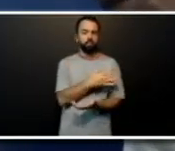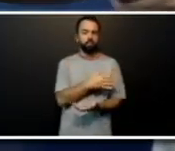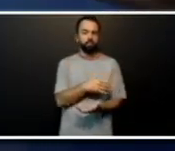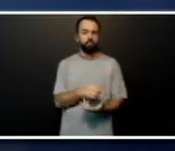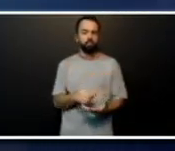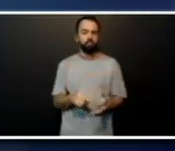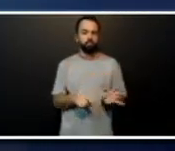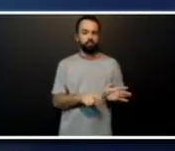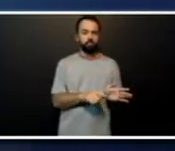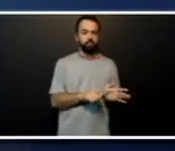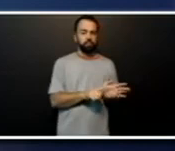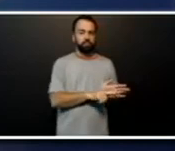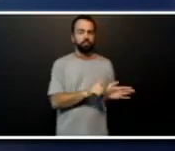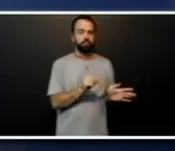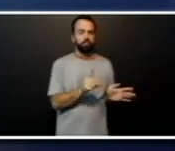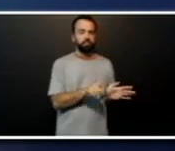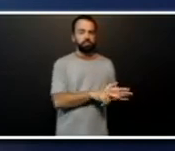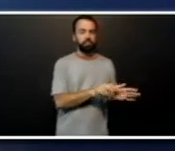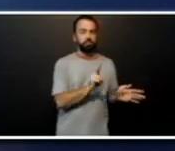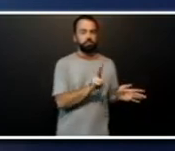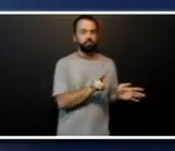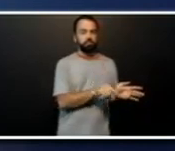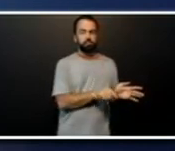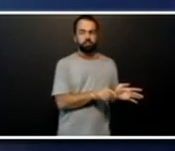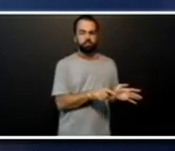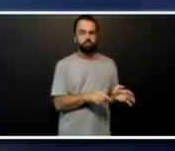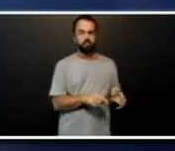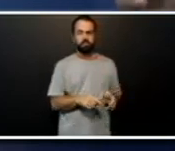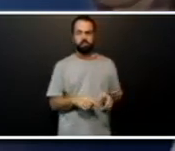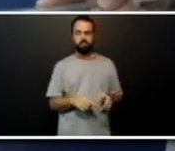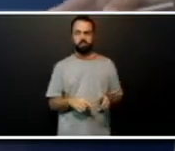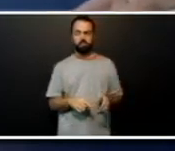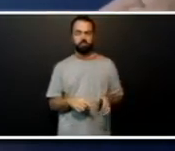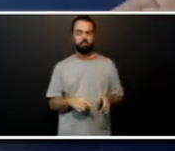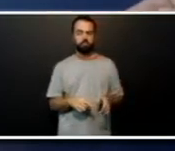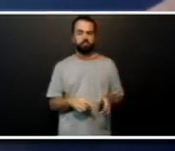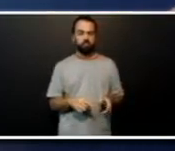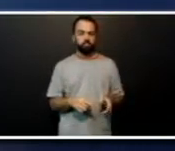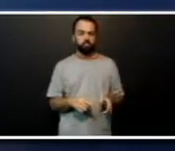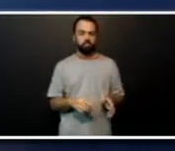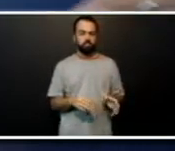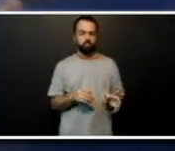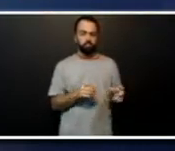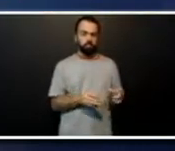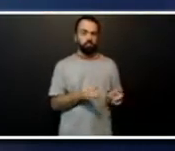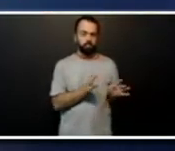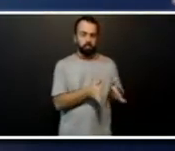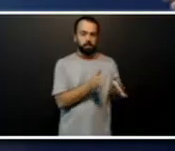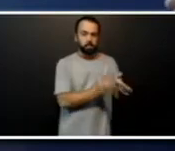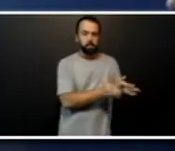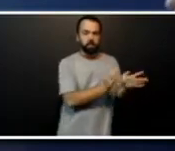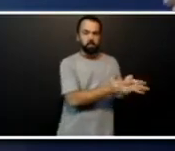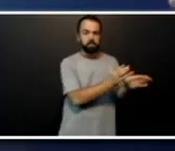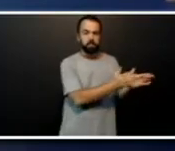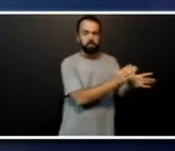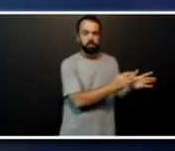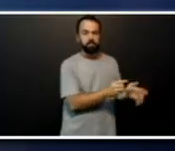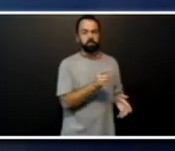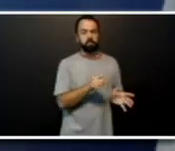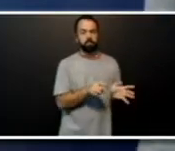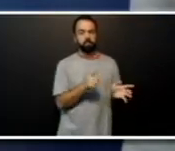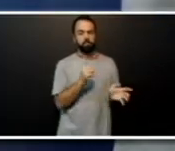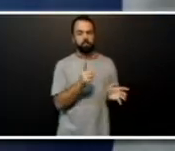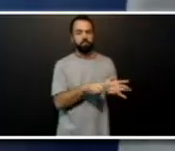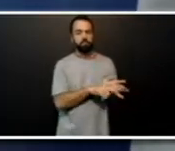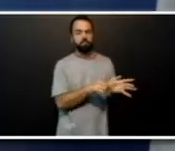lá, são os negativos. Porém, mantém a sequência. 1,